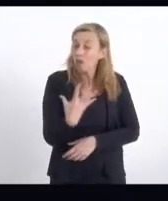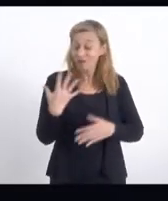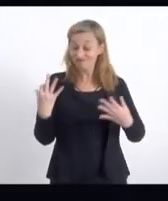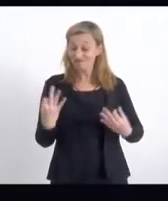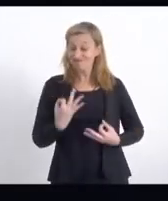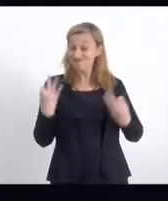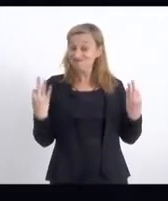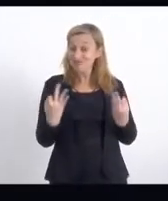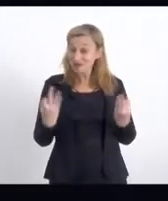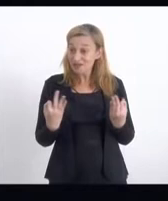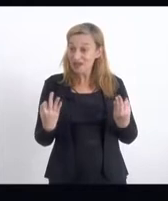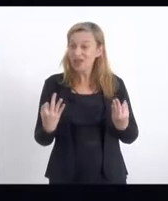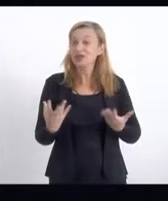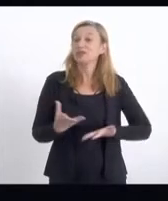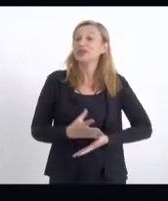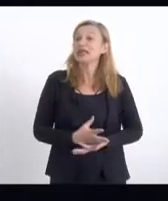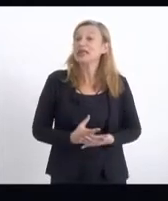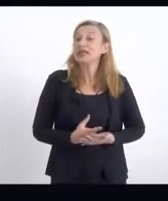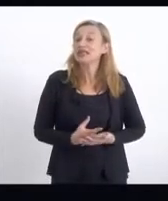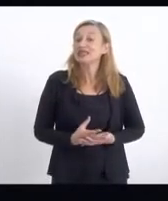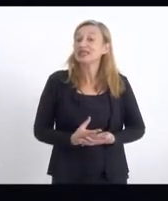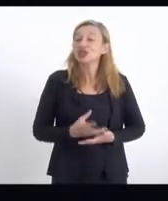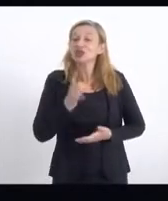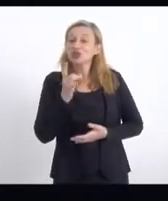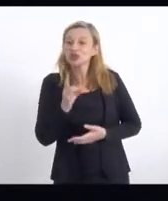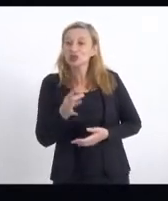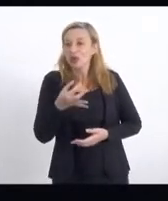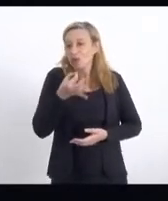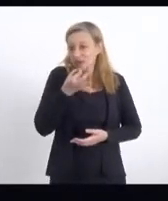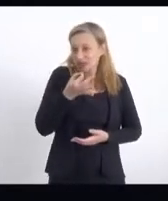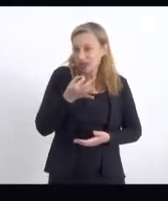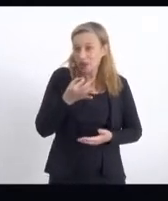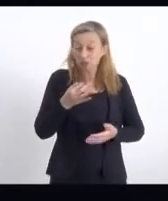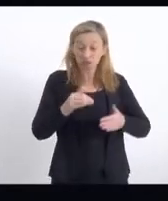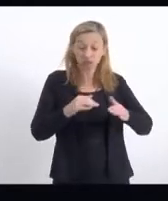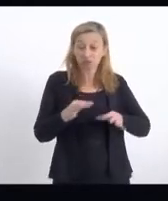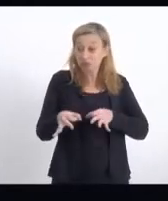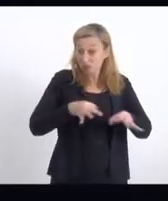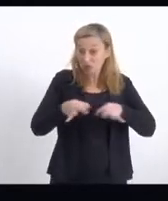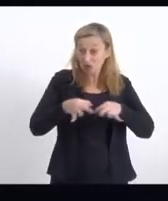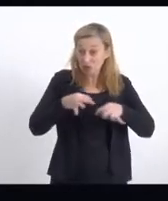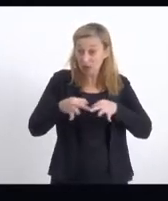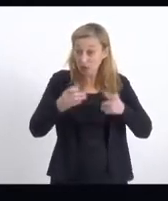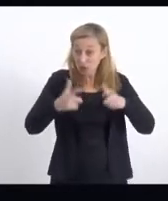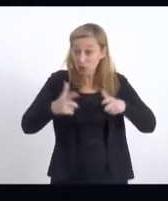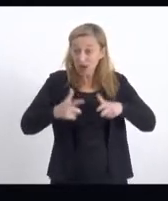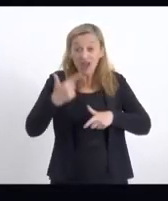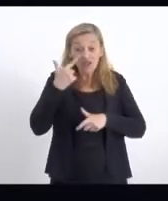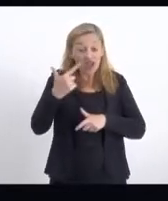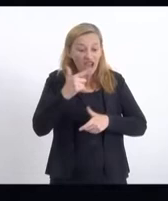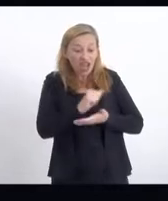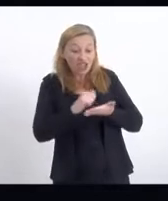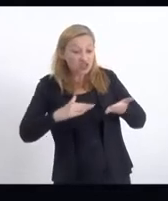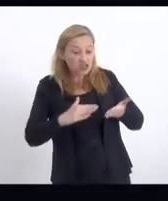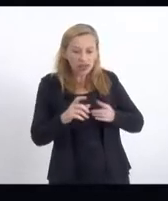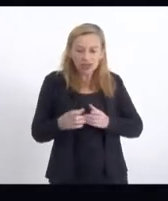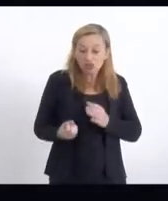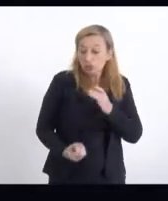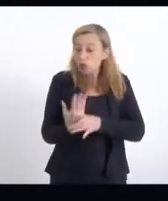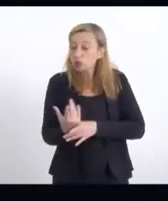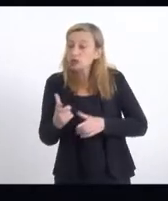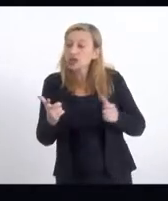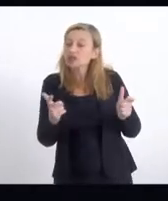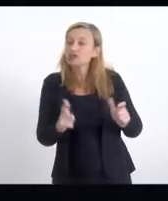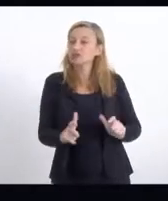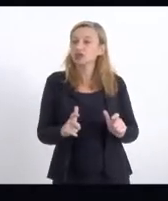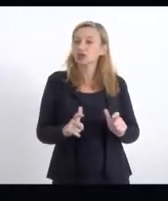franca, como deve ser. E só sugerir que eu acho que para desenvolvimento regional a gente tem que buscar ver quais são as atividades indutoras. O que